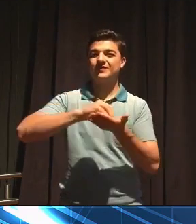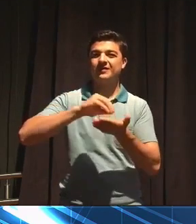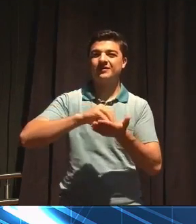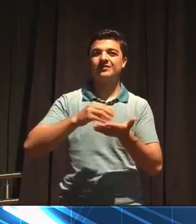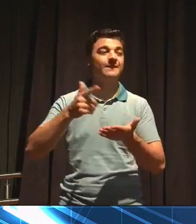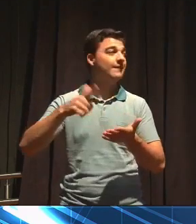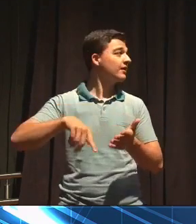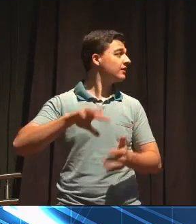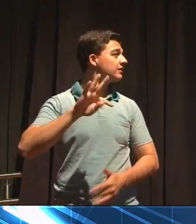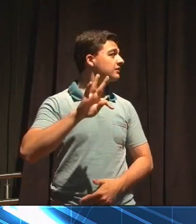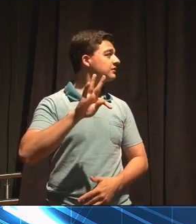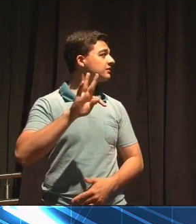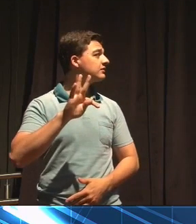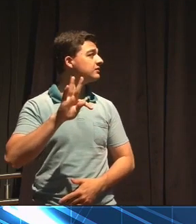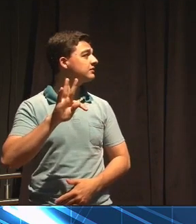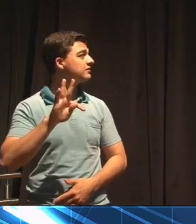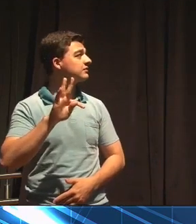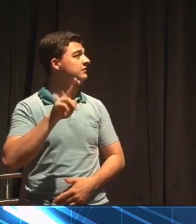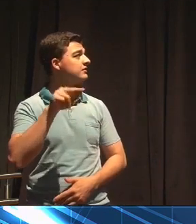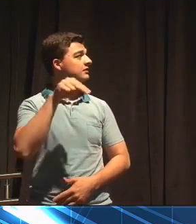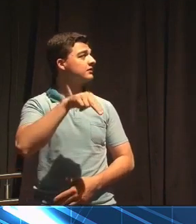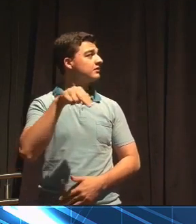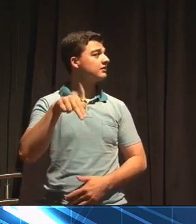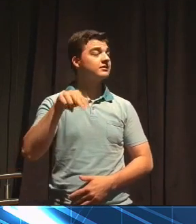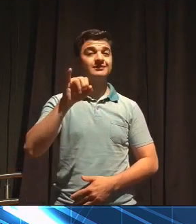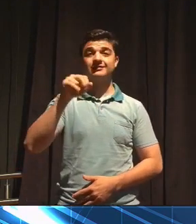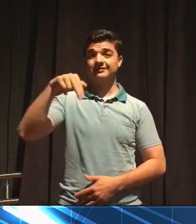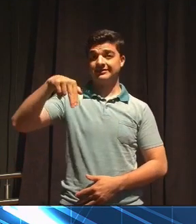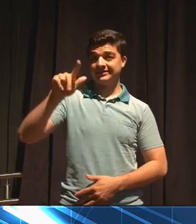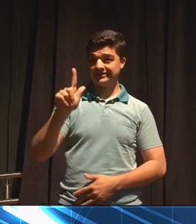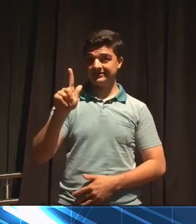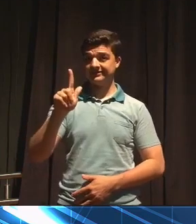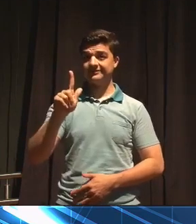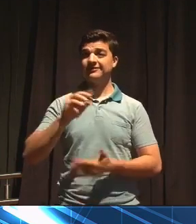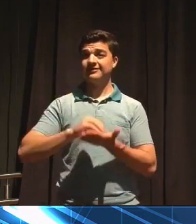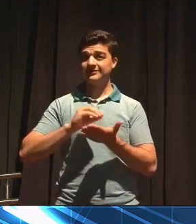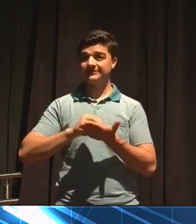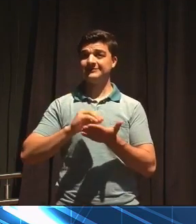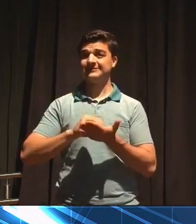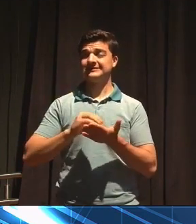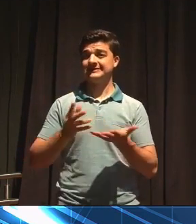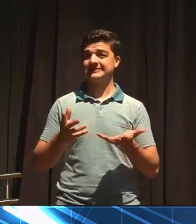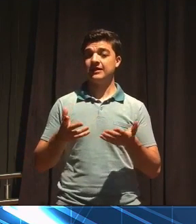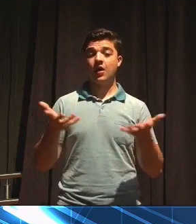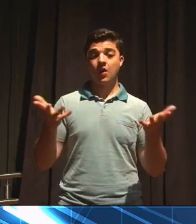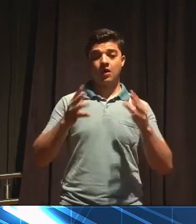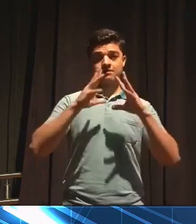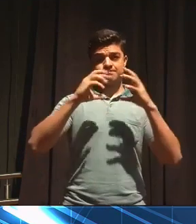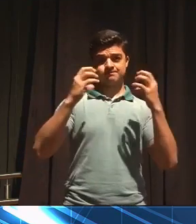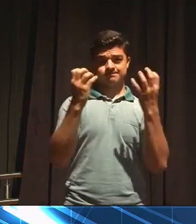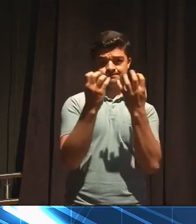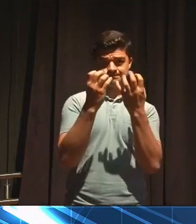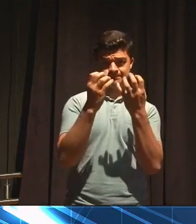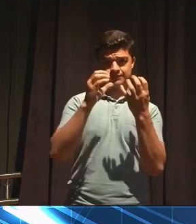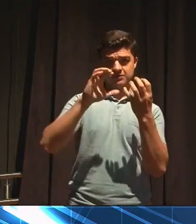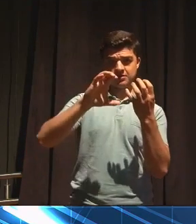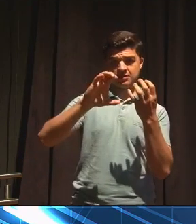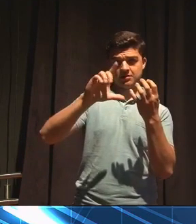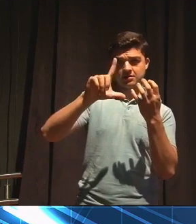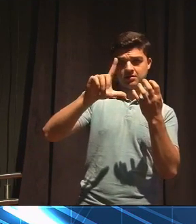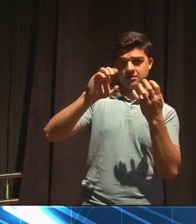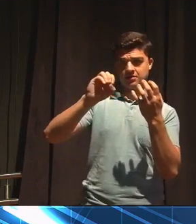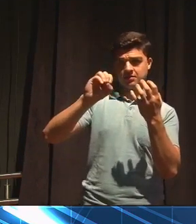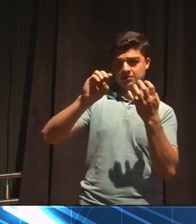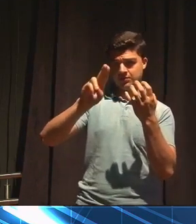Porque, de fato, agora com o cloud, nós temos recursos literalmente